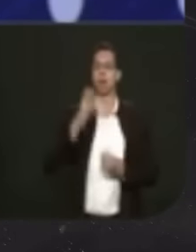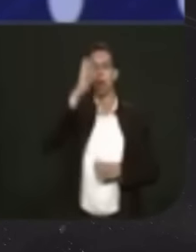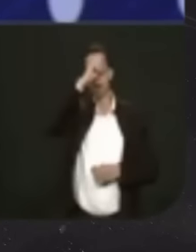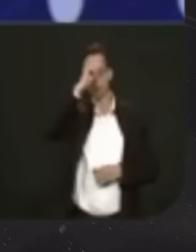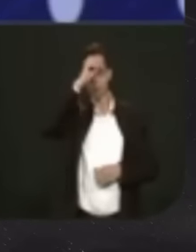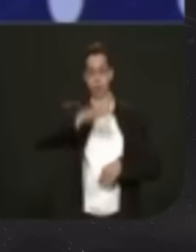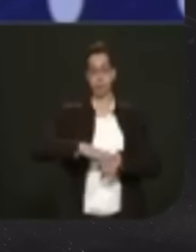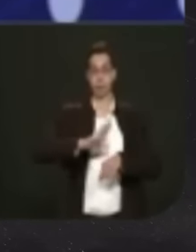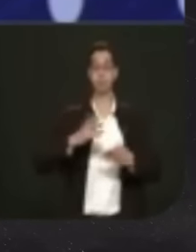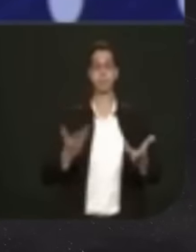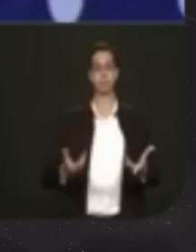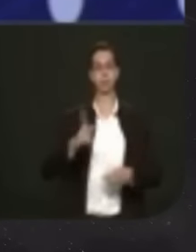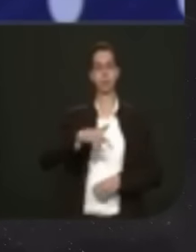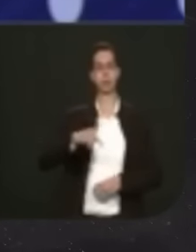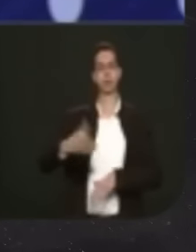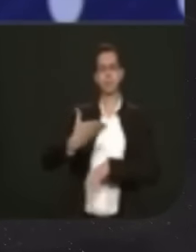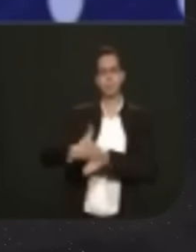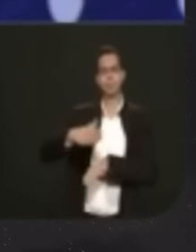ser valorizados